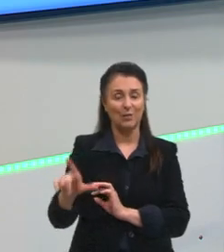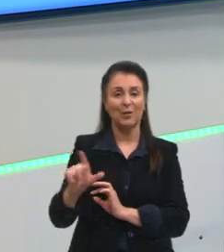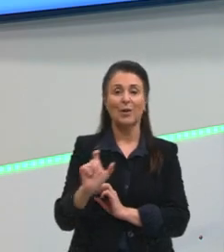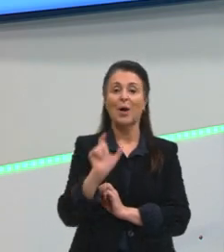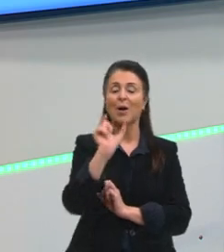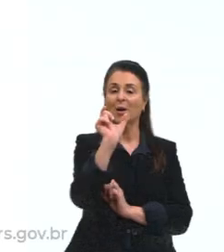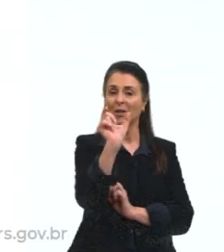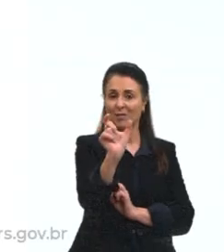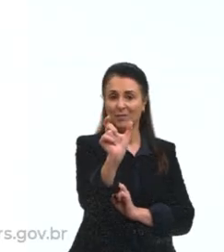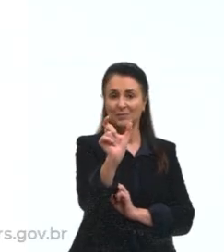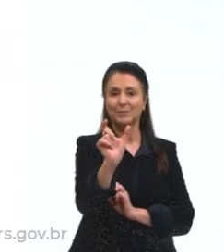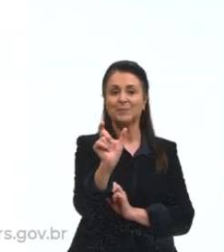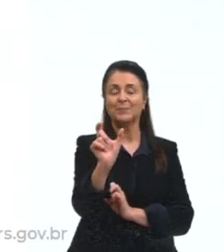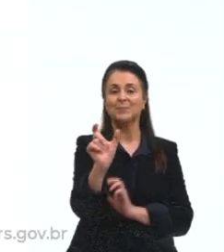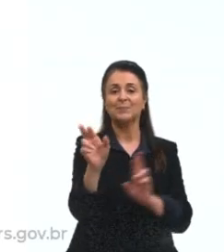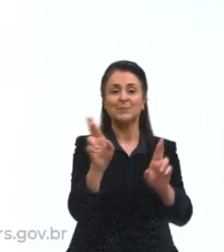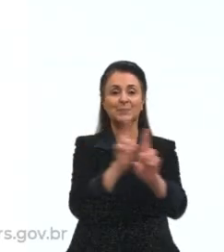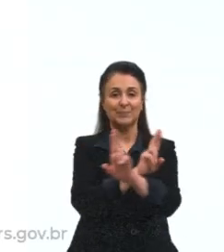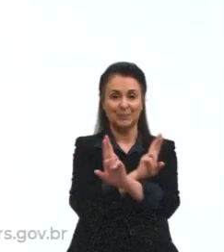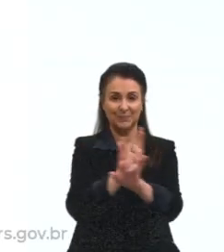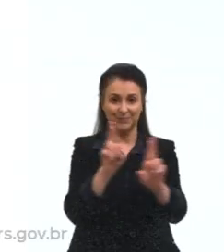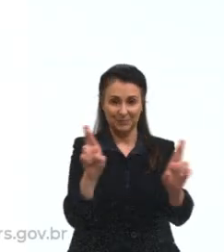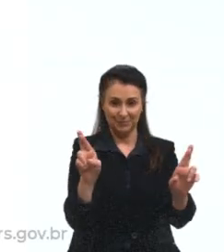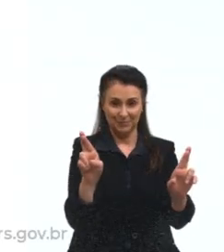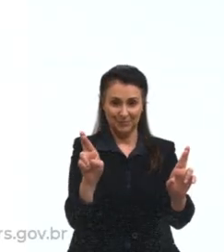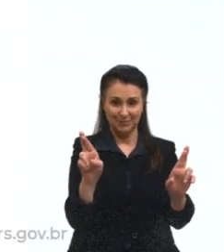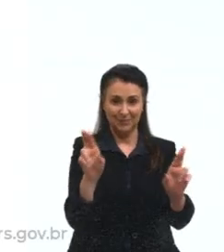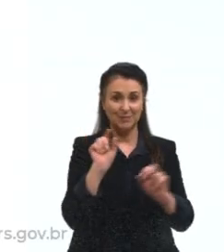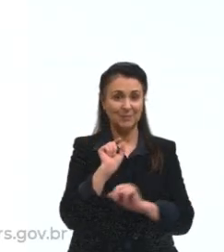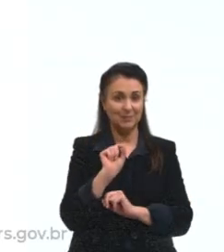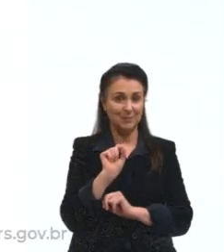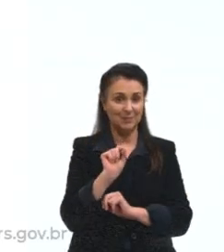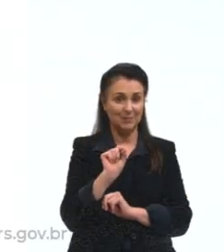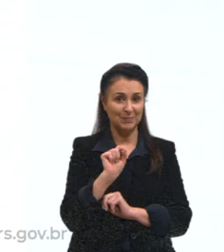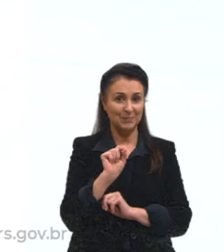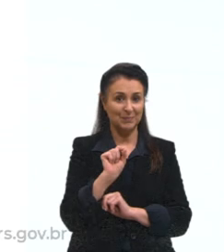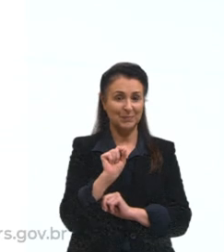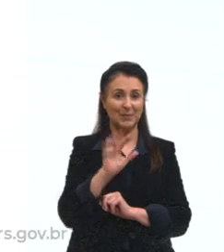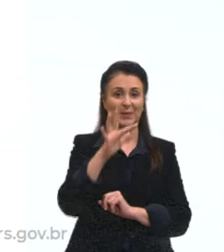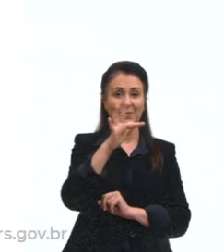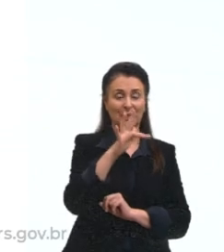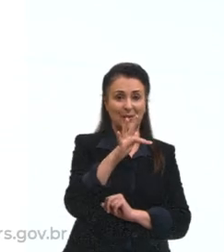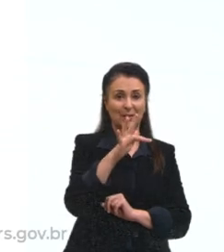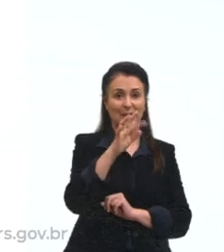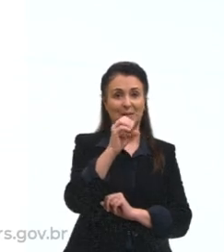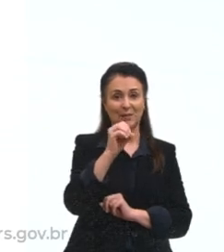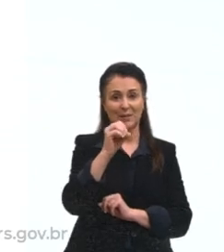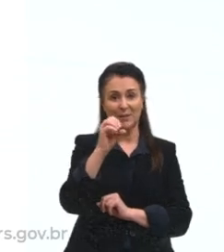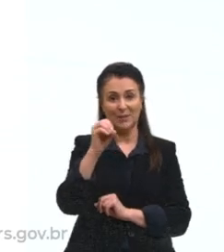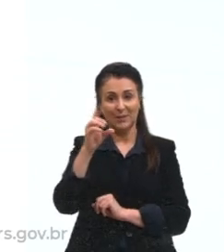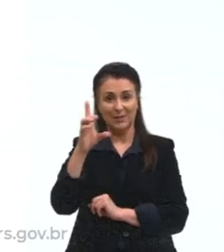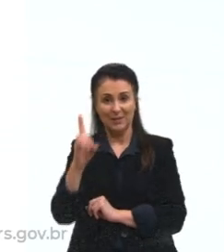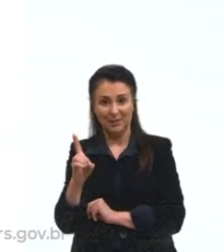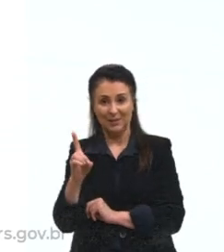palavras relacionadas a relacionadas a food refeições